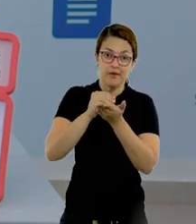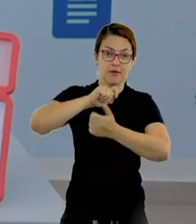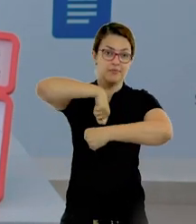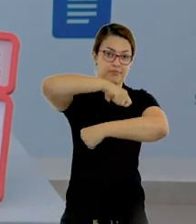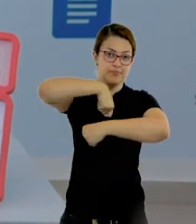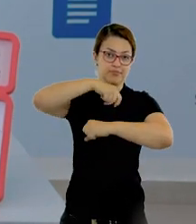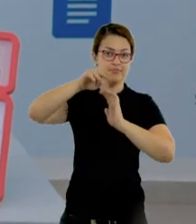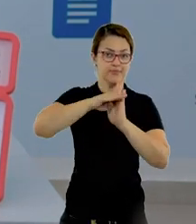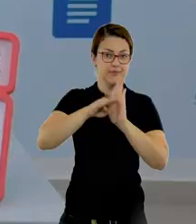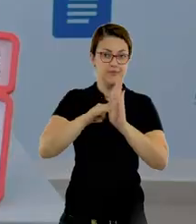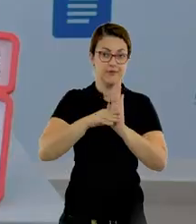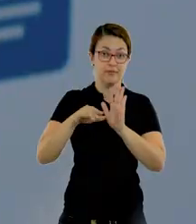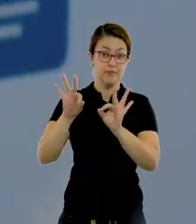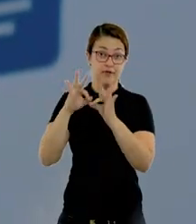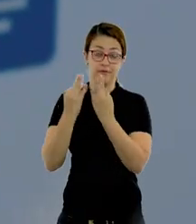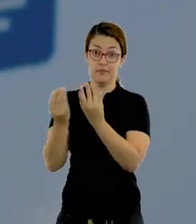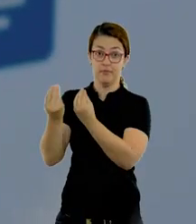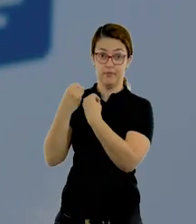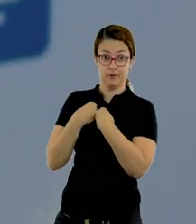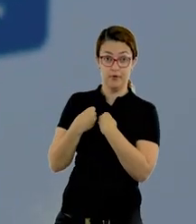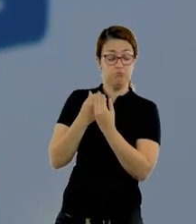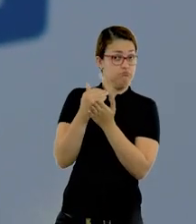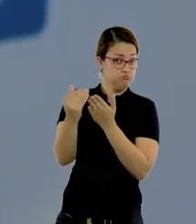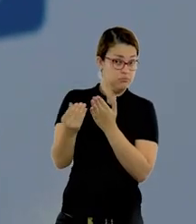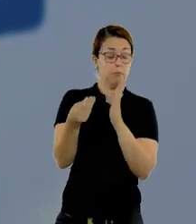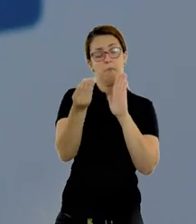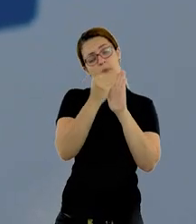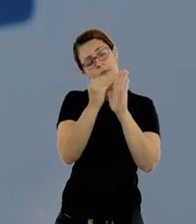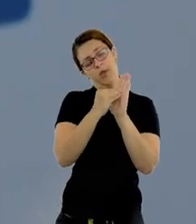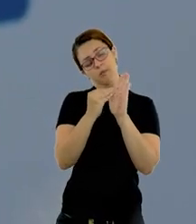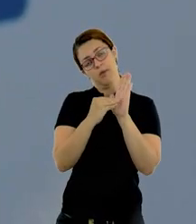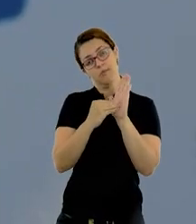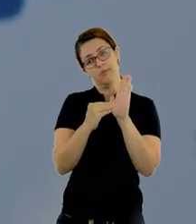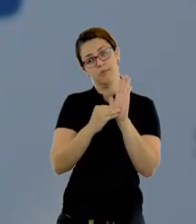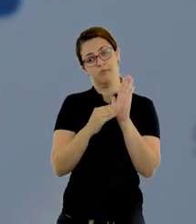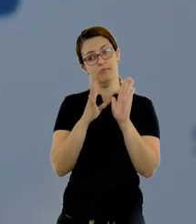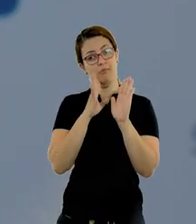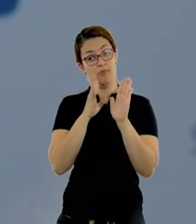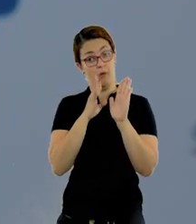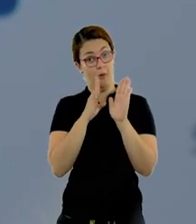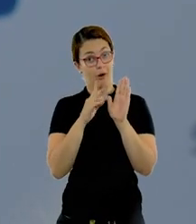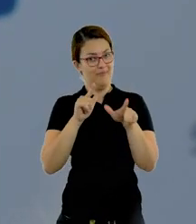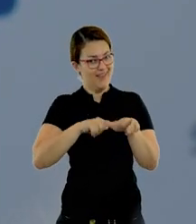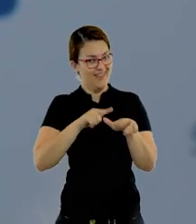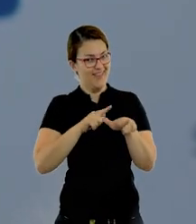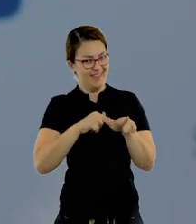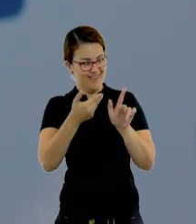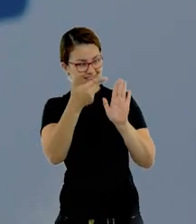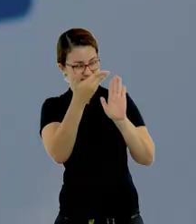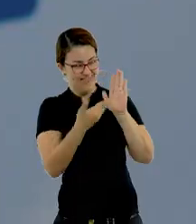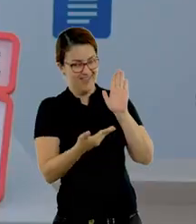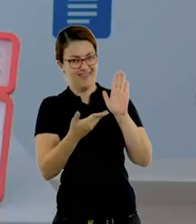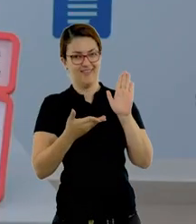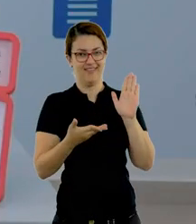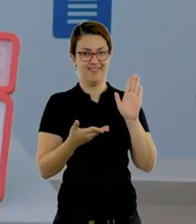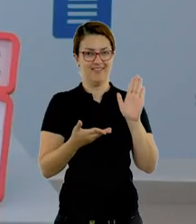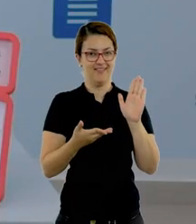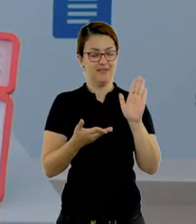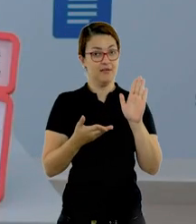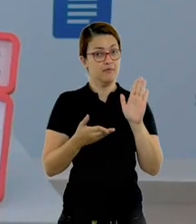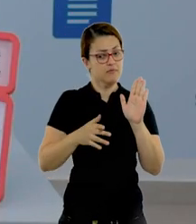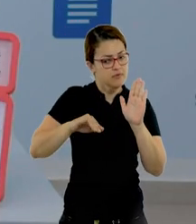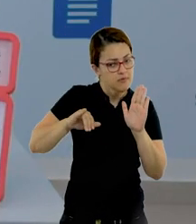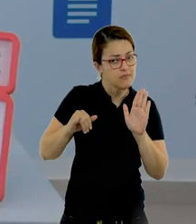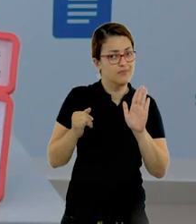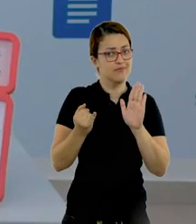receitas. Eu ganhei da minha família e comecei a registrar. Podem até observar a minha letra.